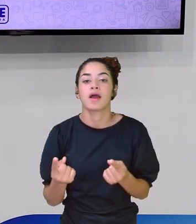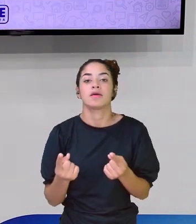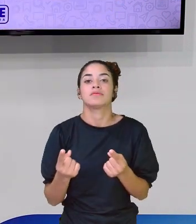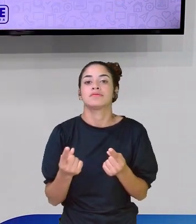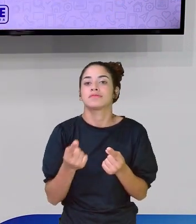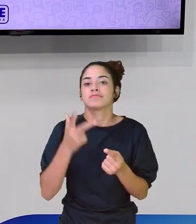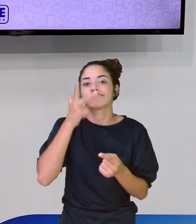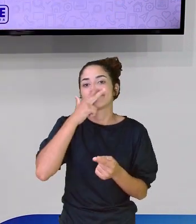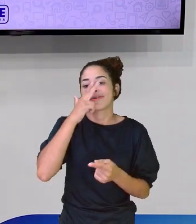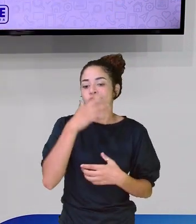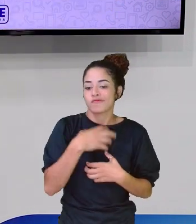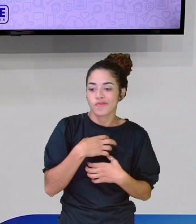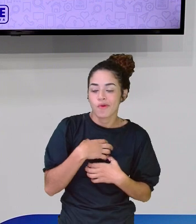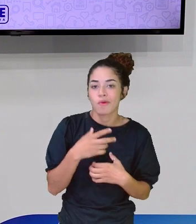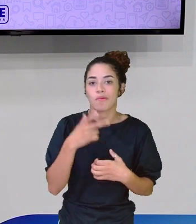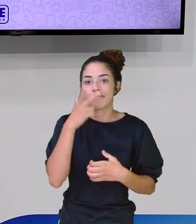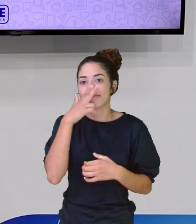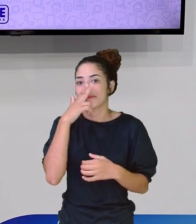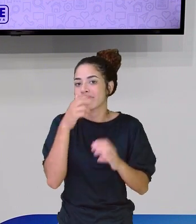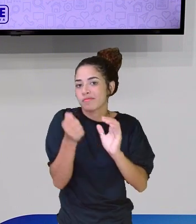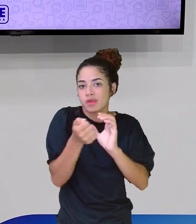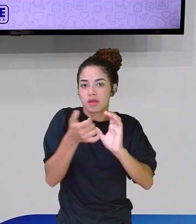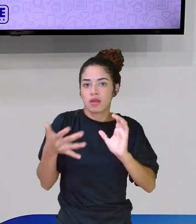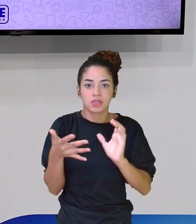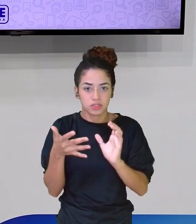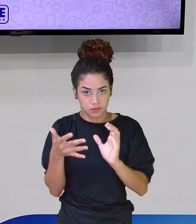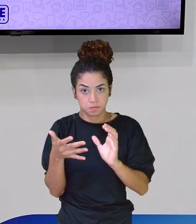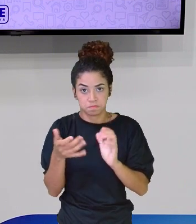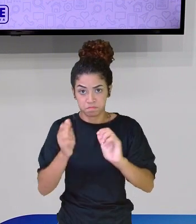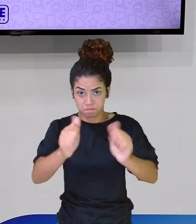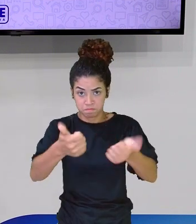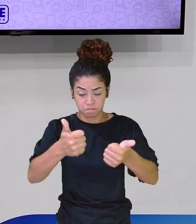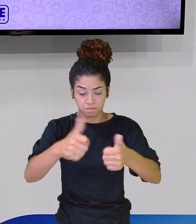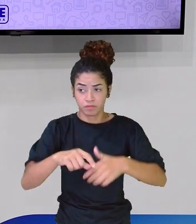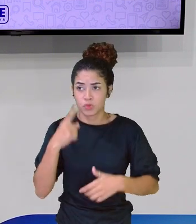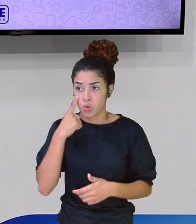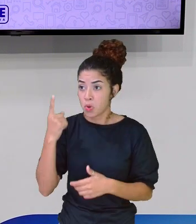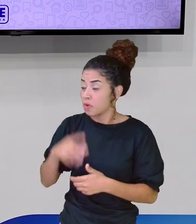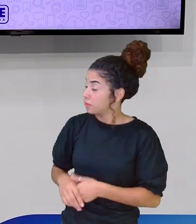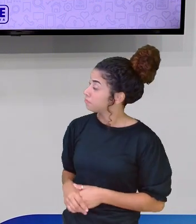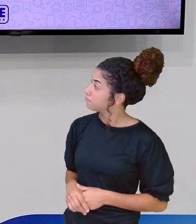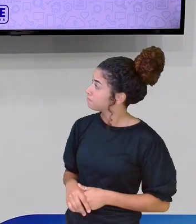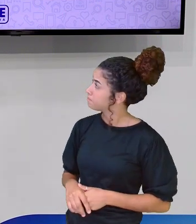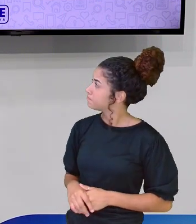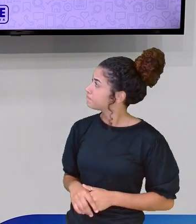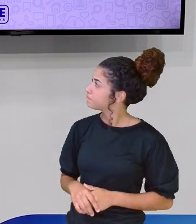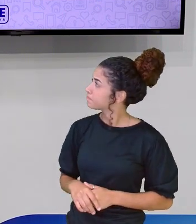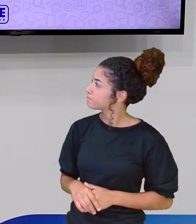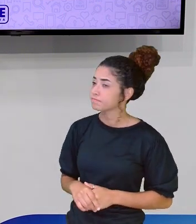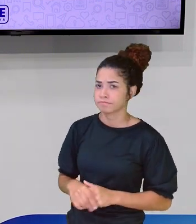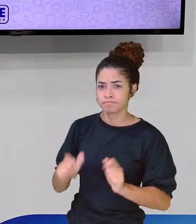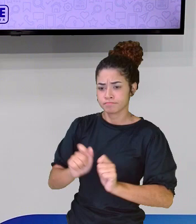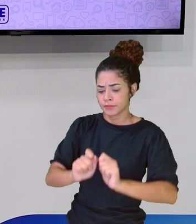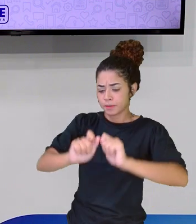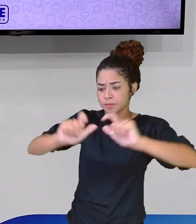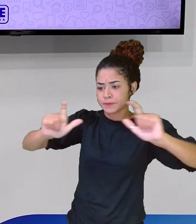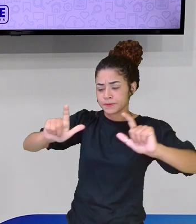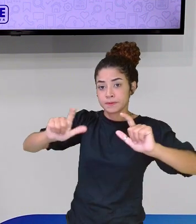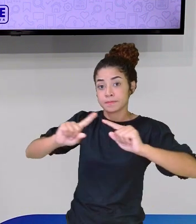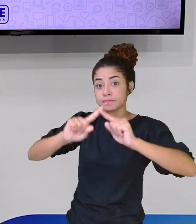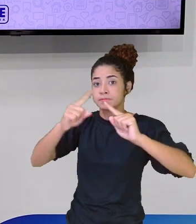mesmo formato e as mesmas características, beleza? Pode prestar atenção aqui. Ela está ampliada,